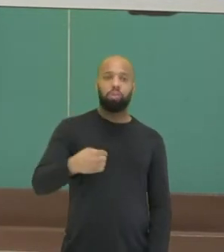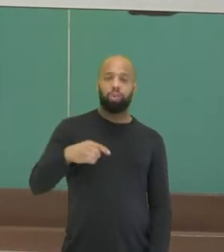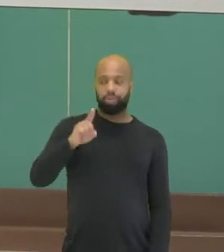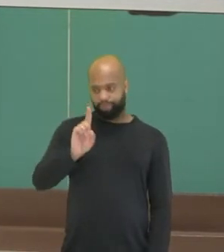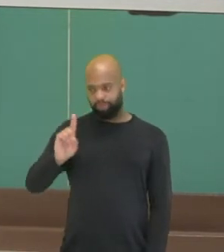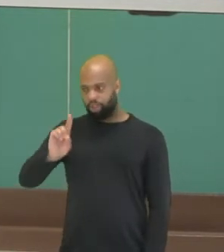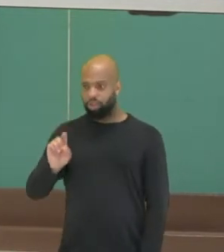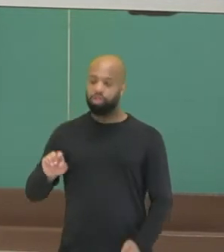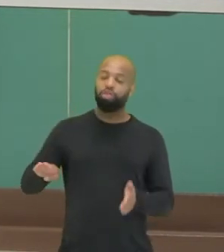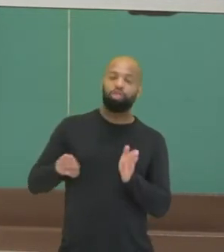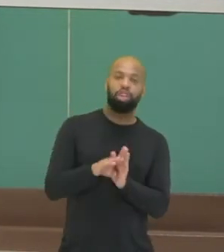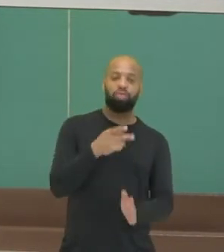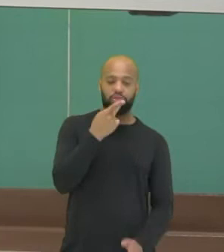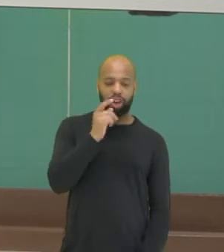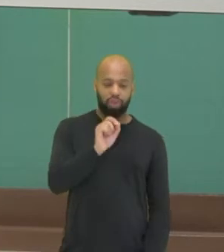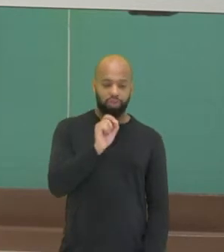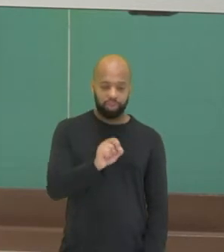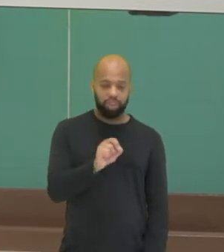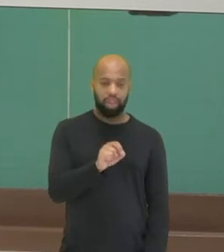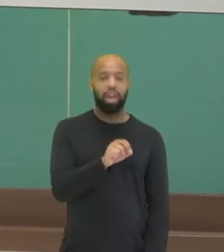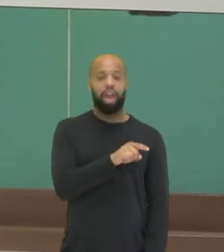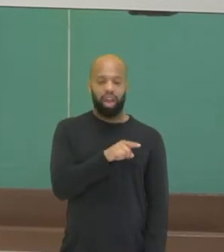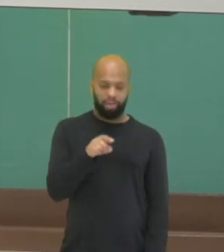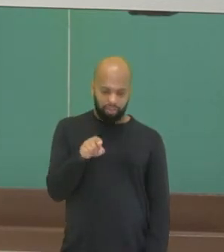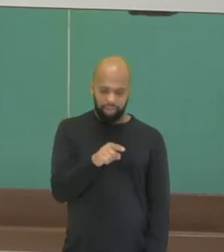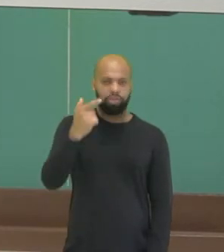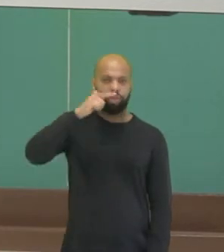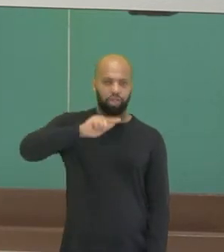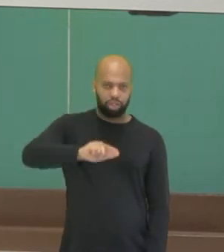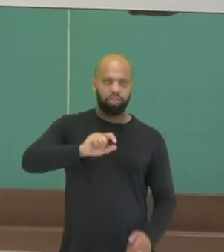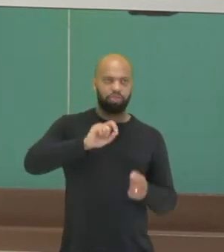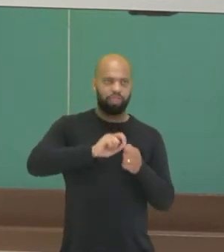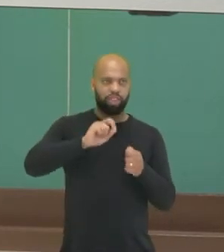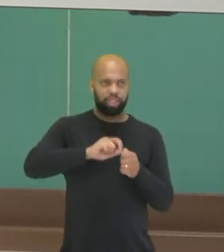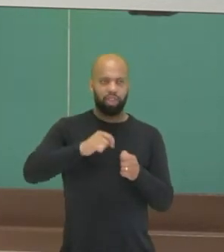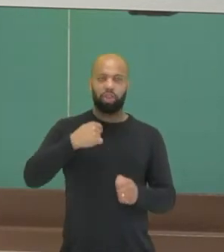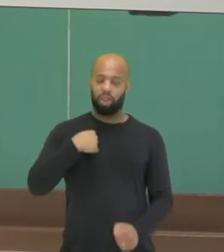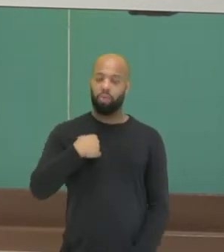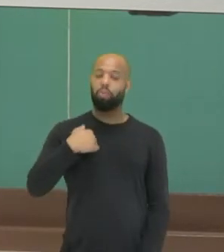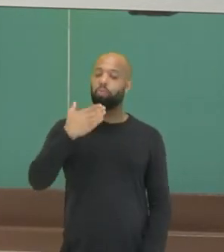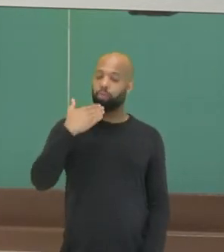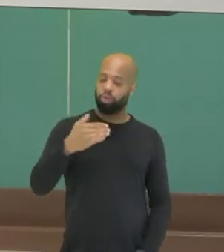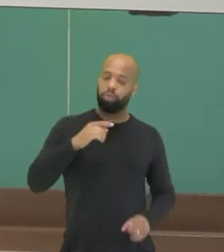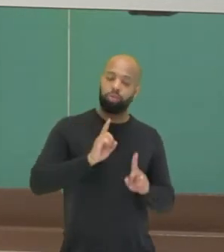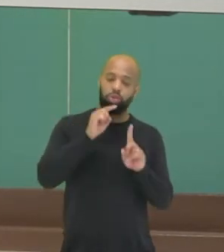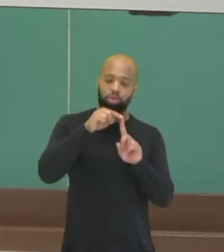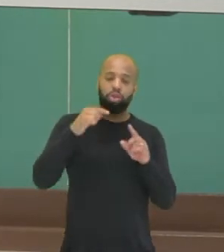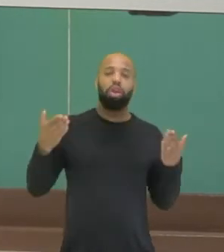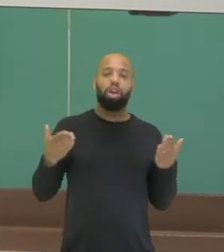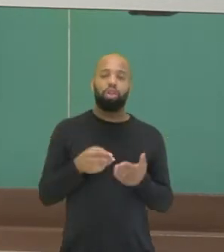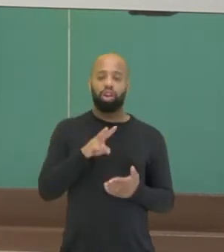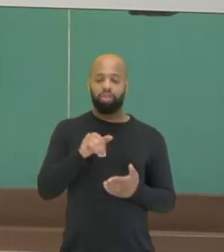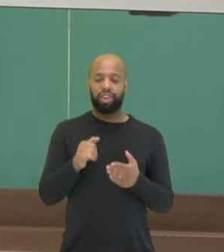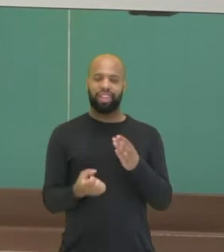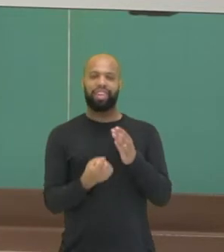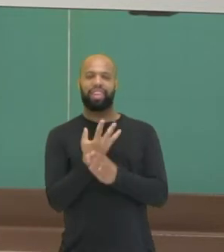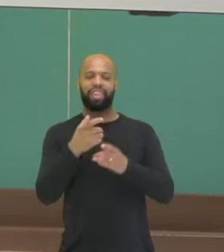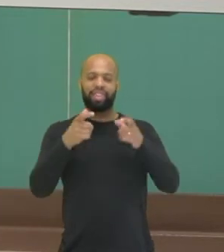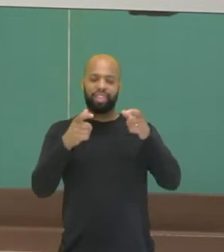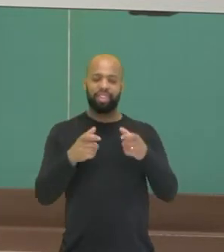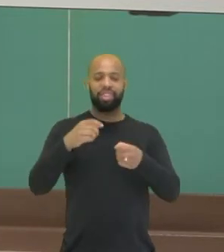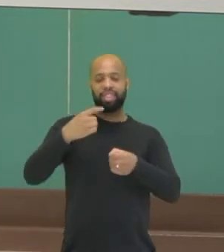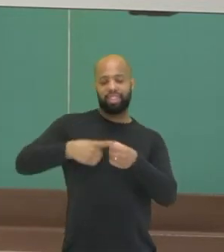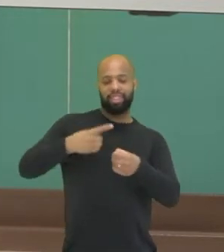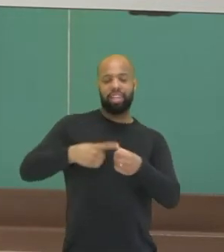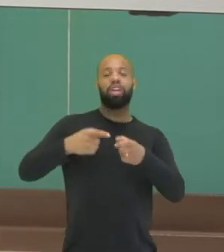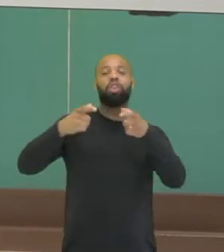seguinte, vocês vão fundar então agora, para agradecer, já que vocês conseguiram cumprir a missão, o objetivo, vão lá fundar uma cidade no local onde a